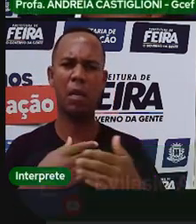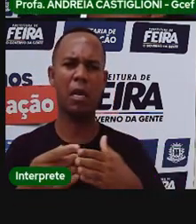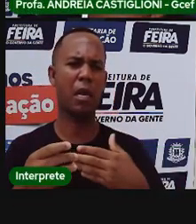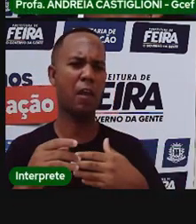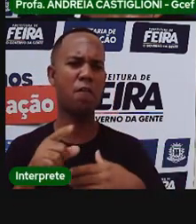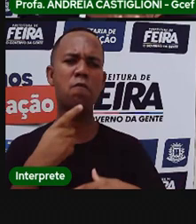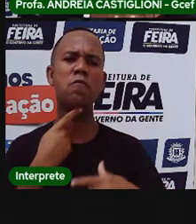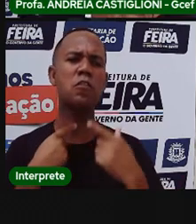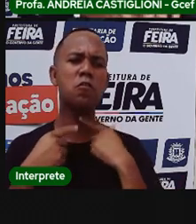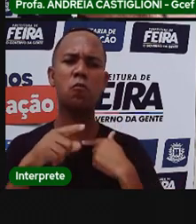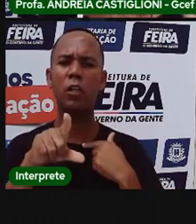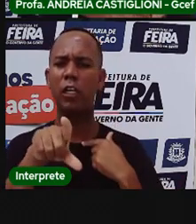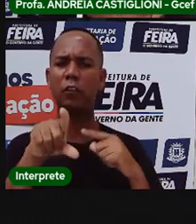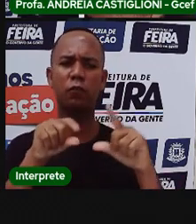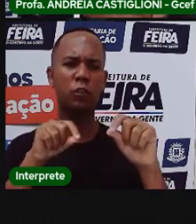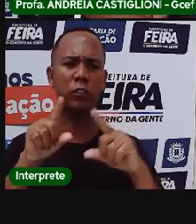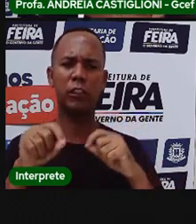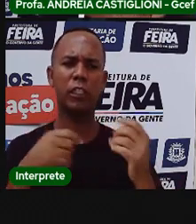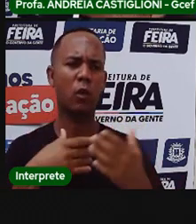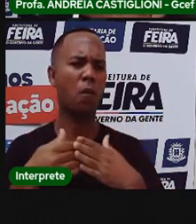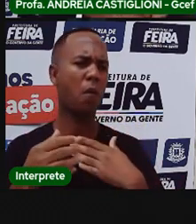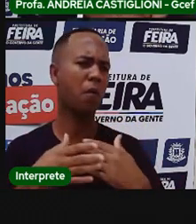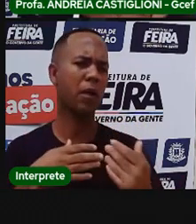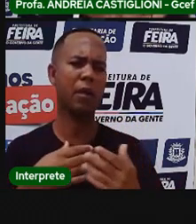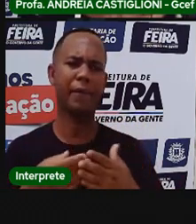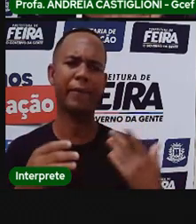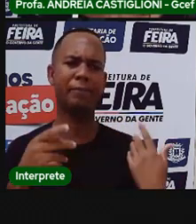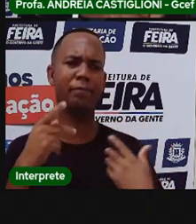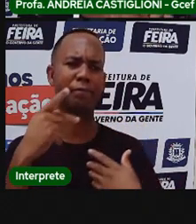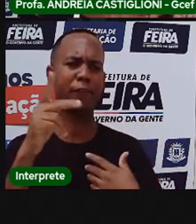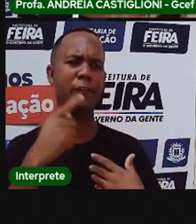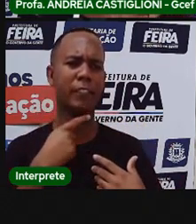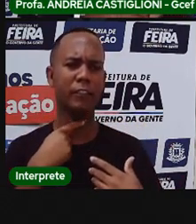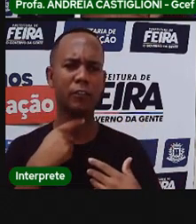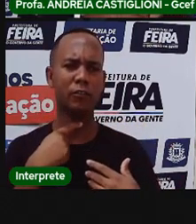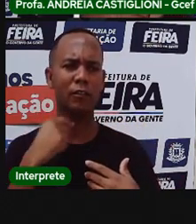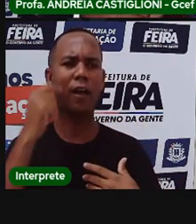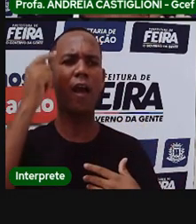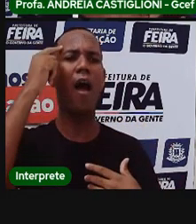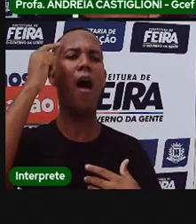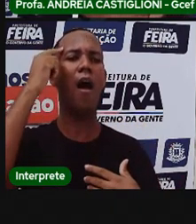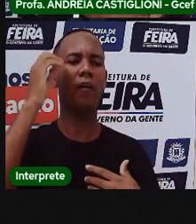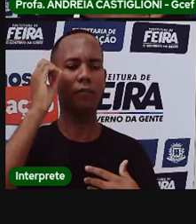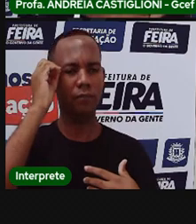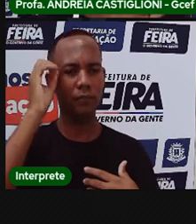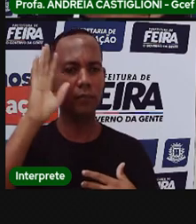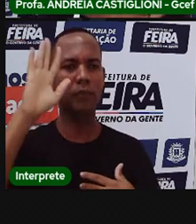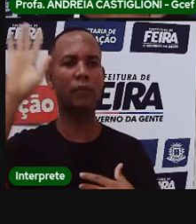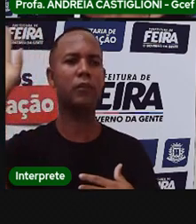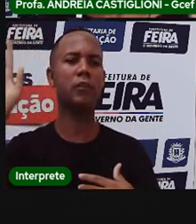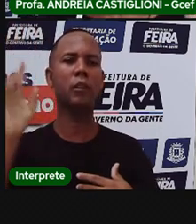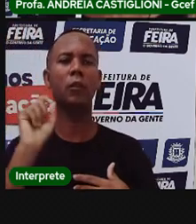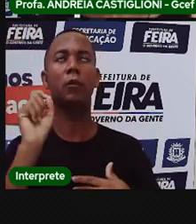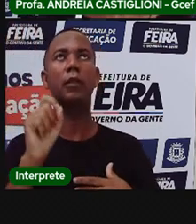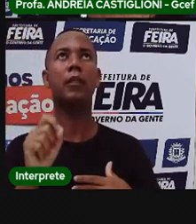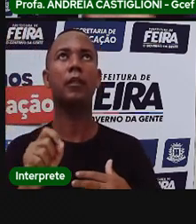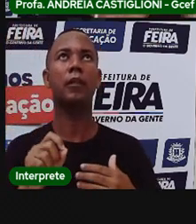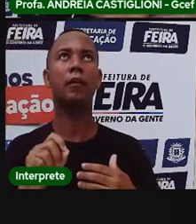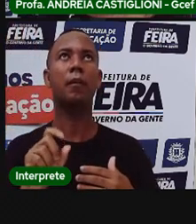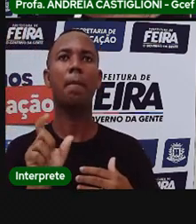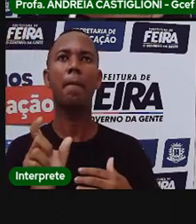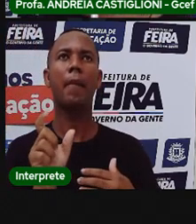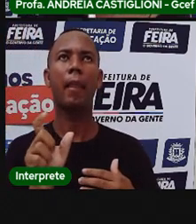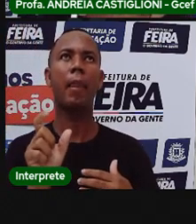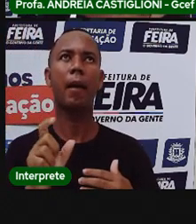um game ou qualquer tipo de expressão do que você entendeu como protagonismo estudantil. E aí, depois